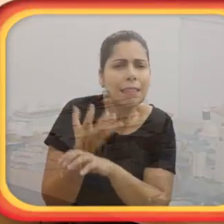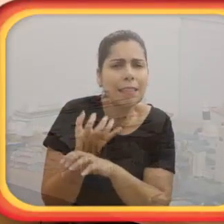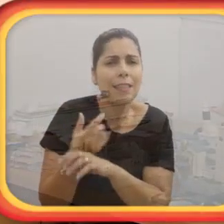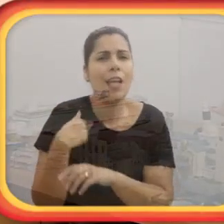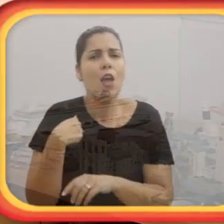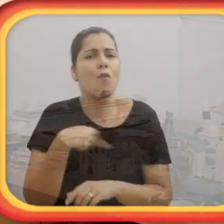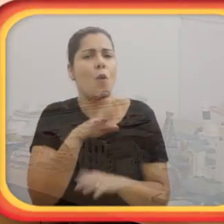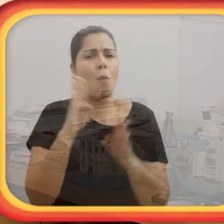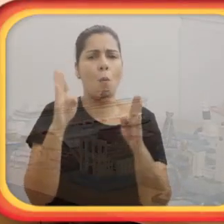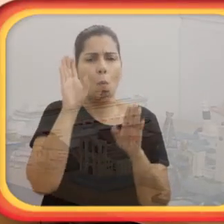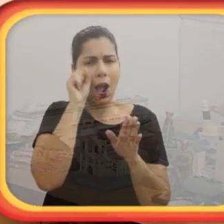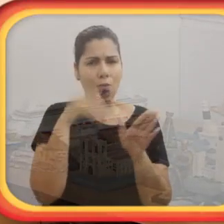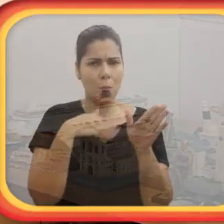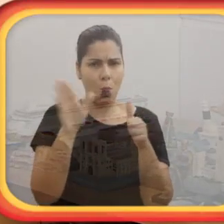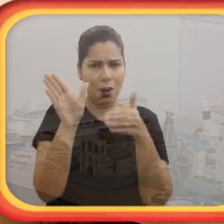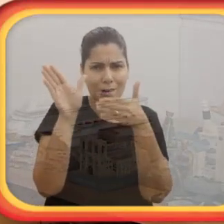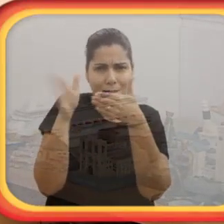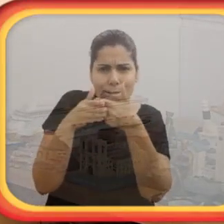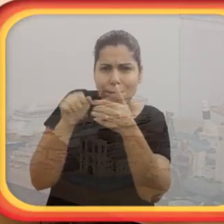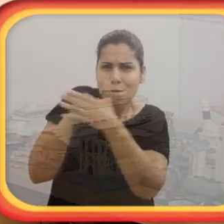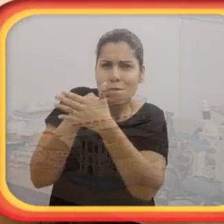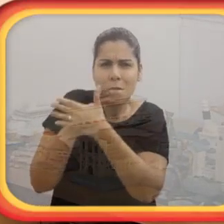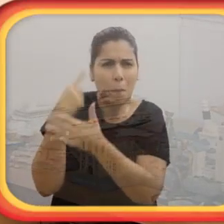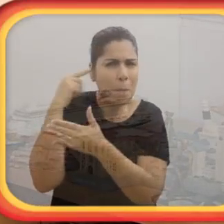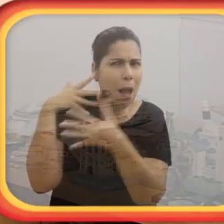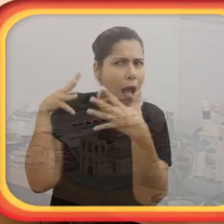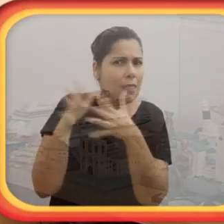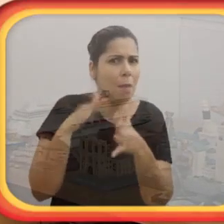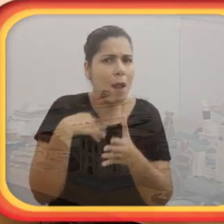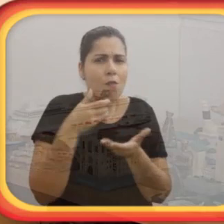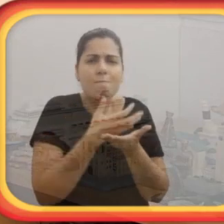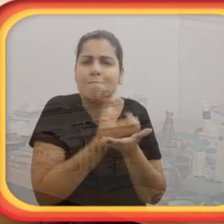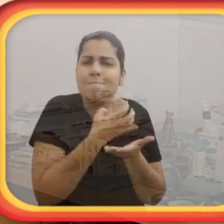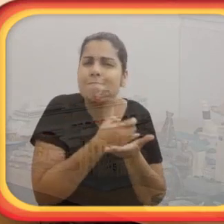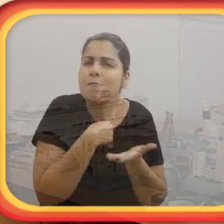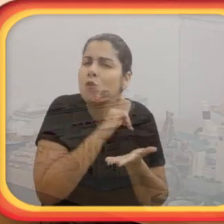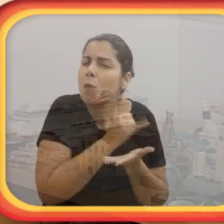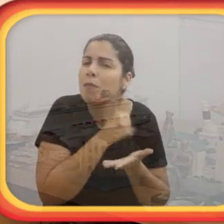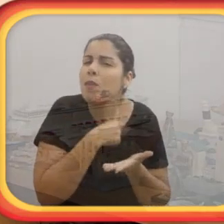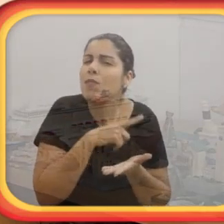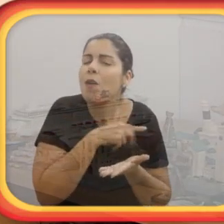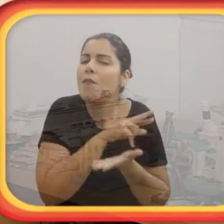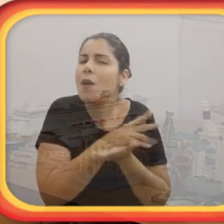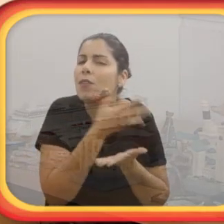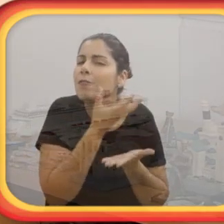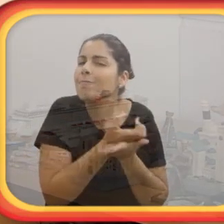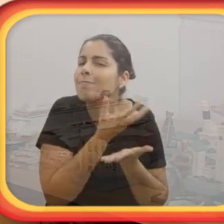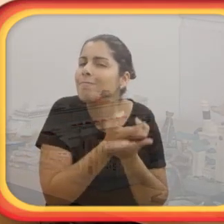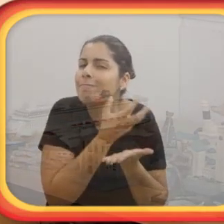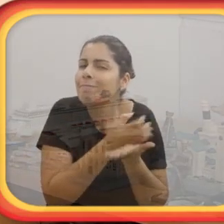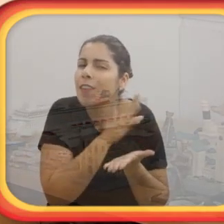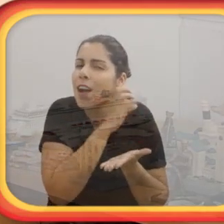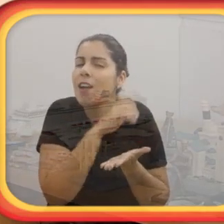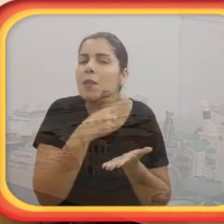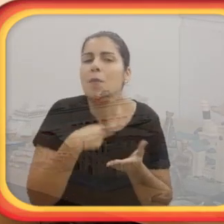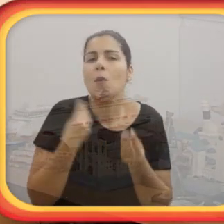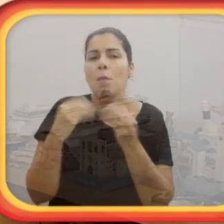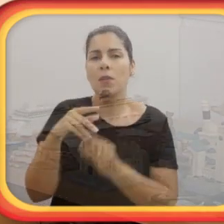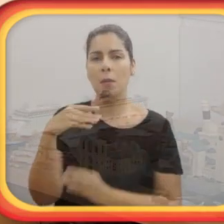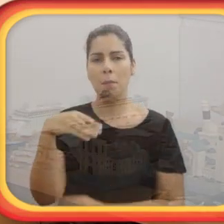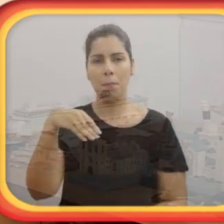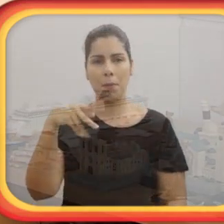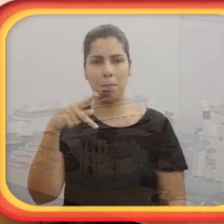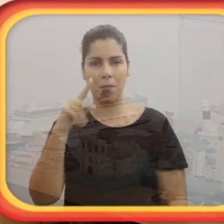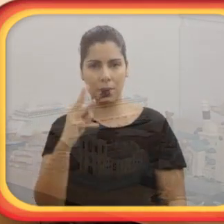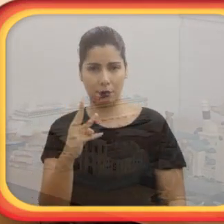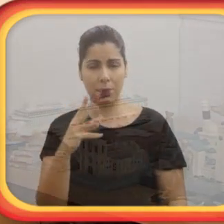fita cassete mesmo do lado da televisão para gravar, me fechava no quarto para não ter barulho, então gravava os documentários, eu tenho vários ainda gravados que depois eu botei